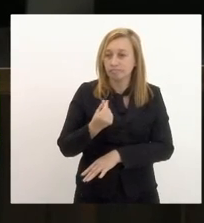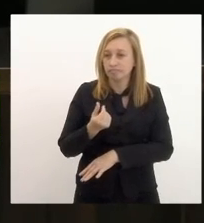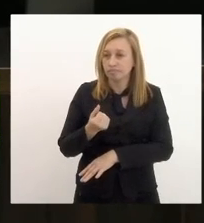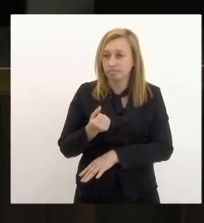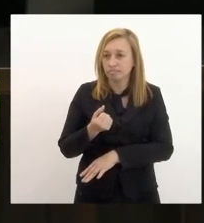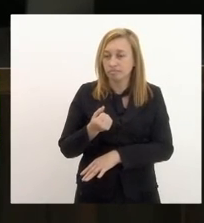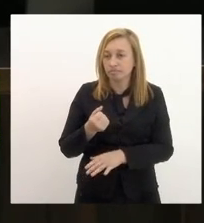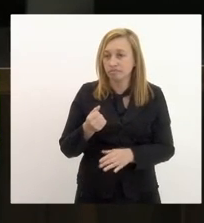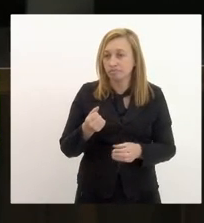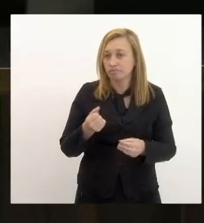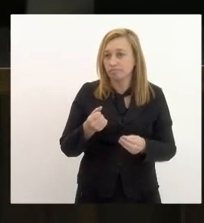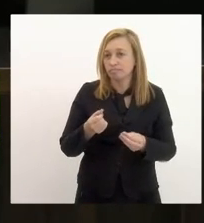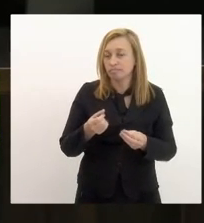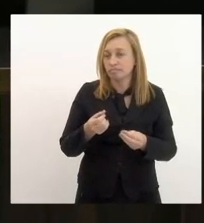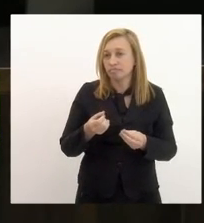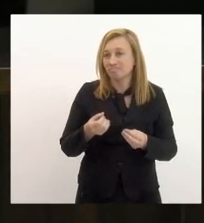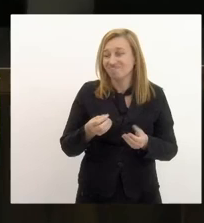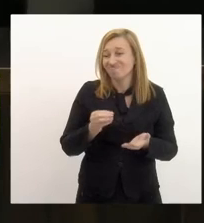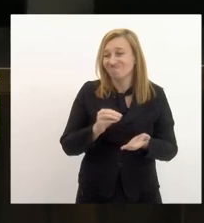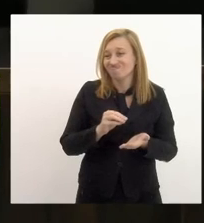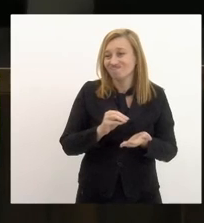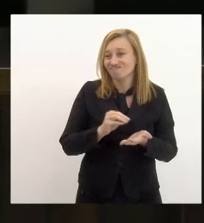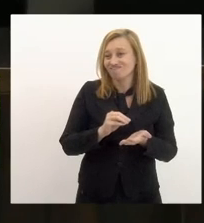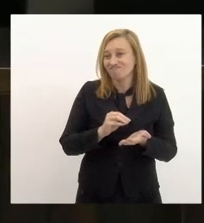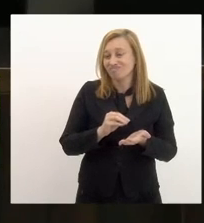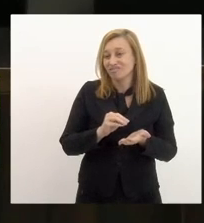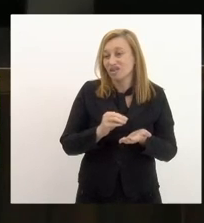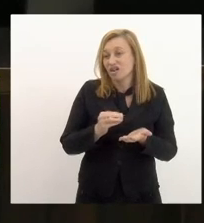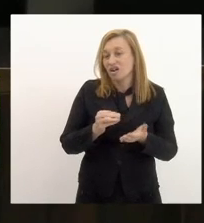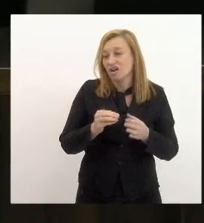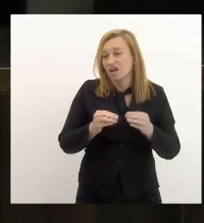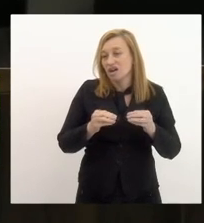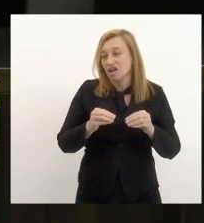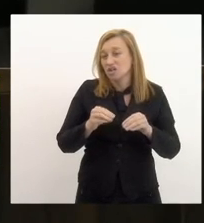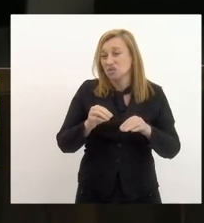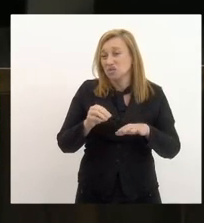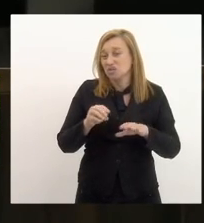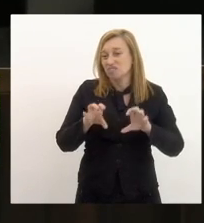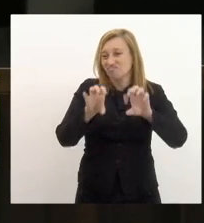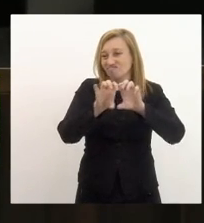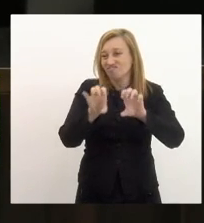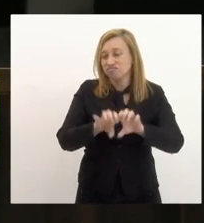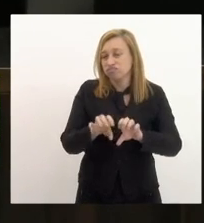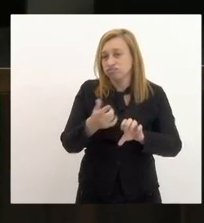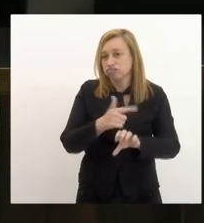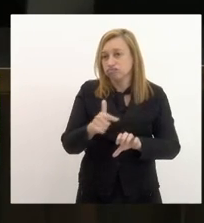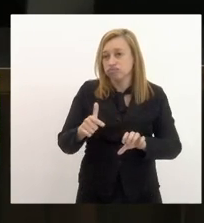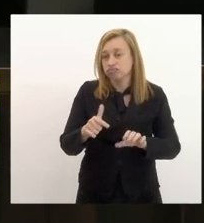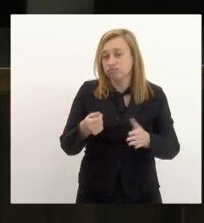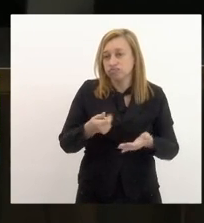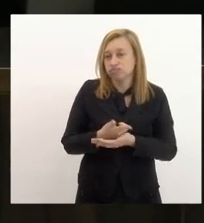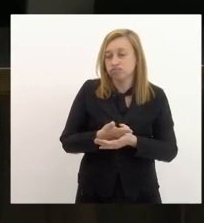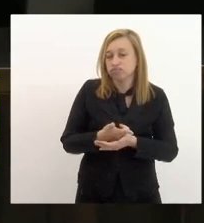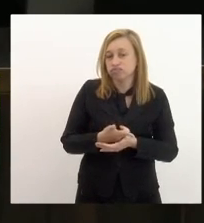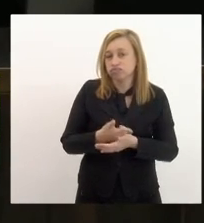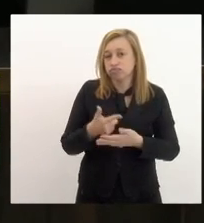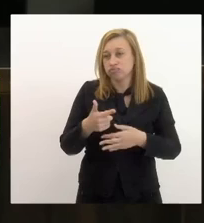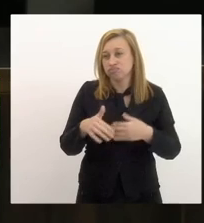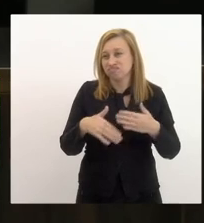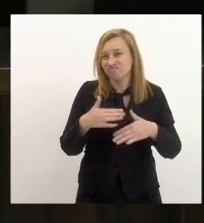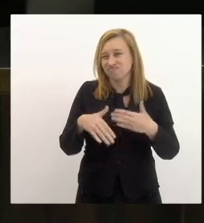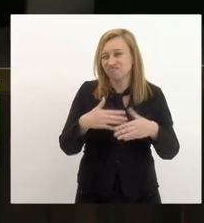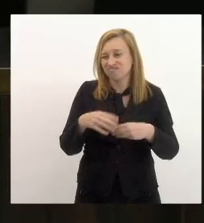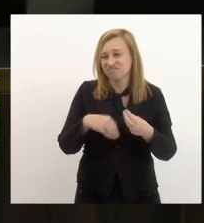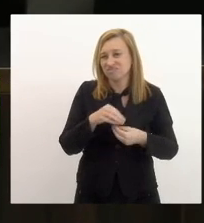pagamento e em seguida se desorganiza absolutamente toda e também